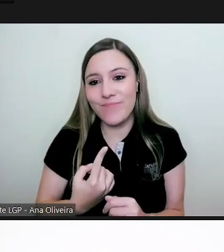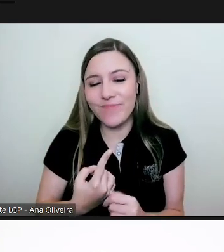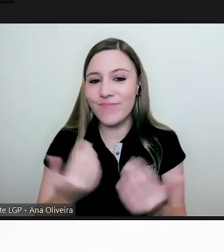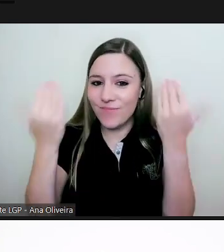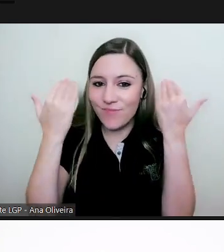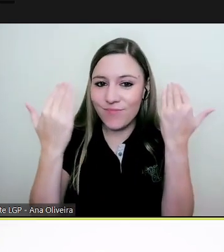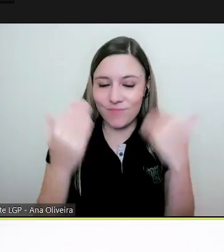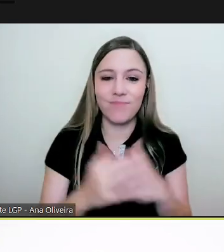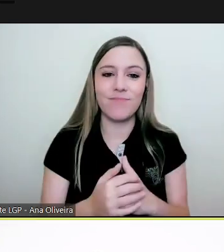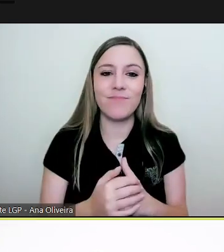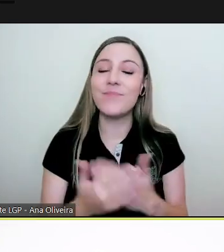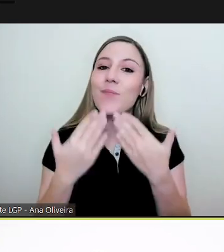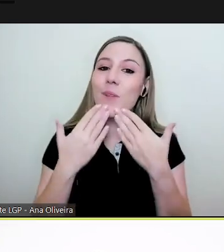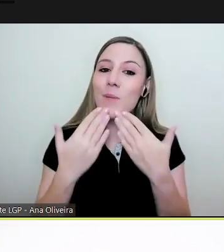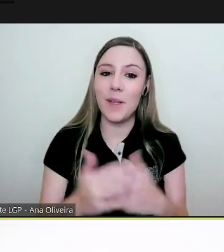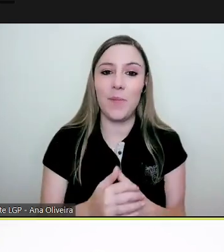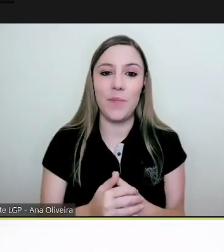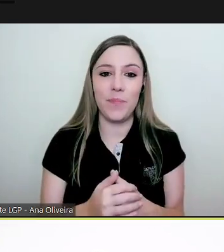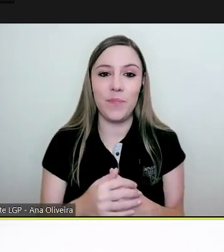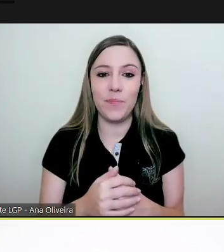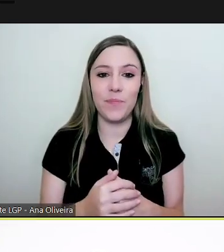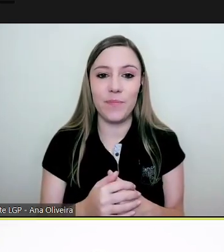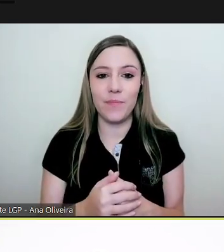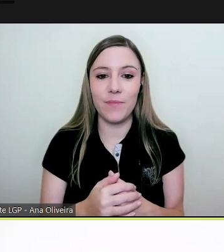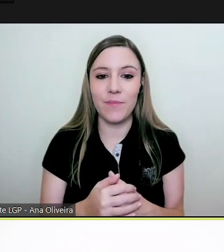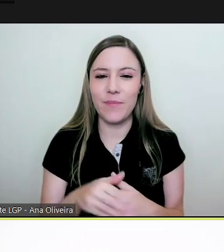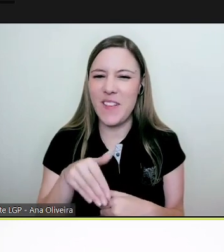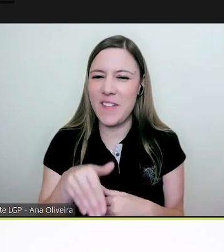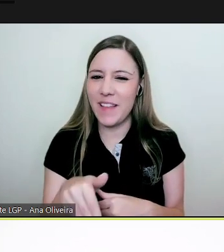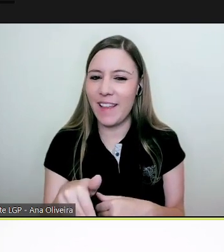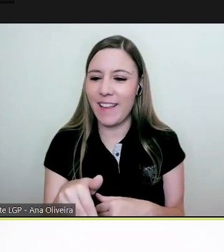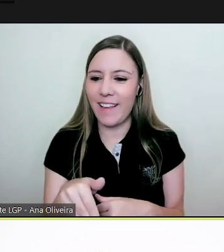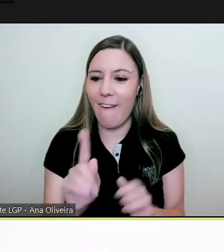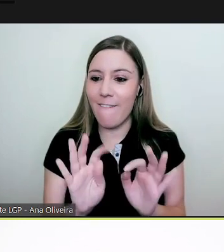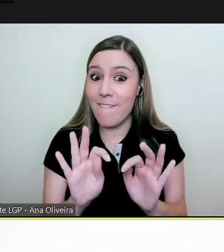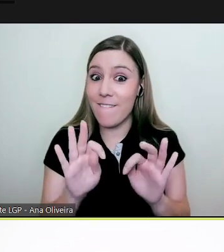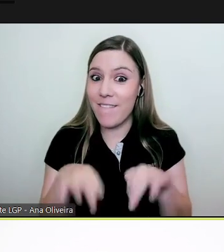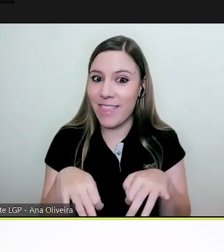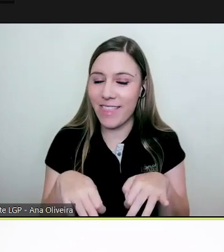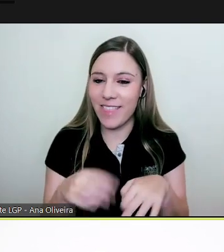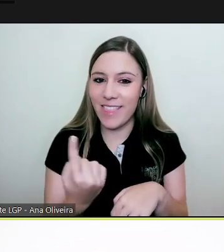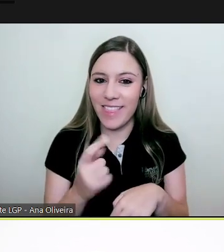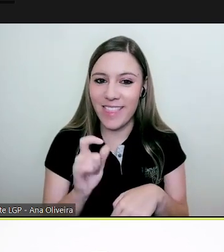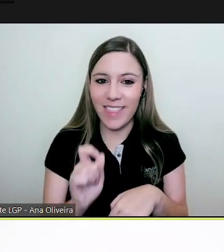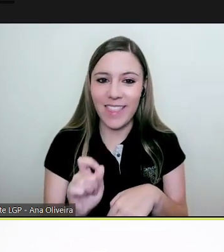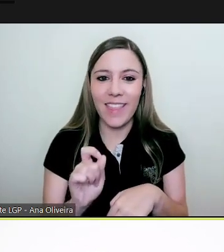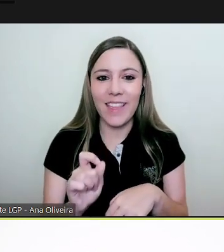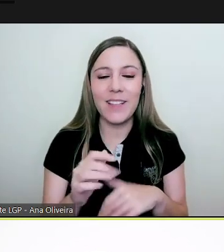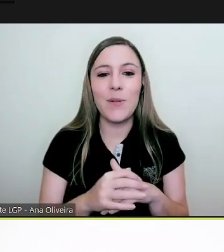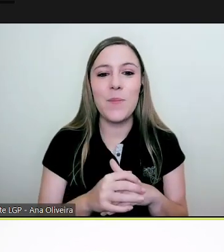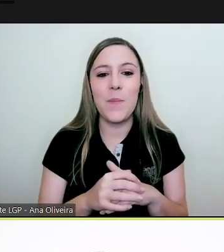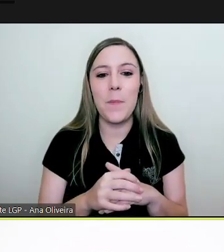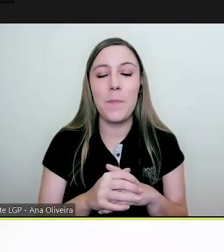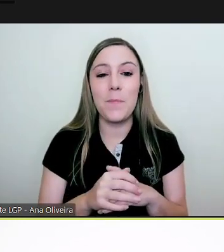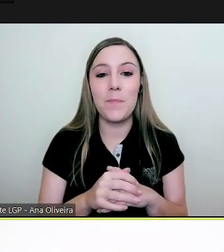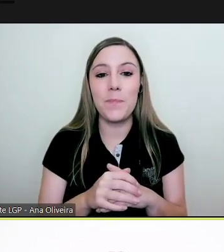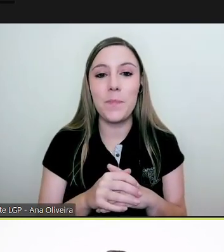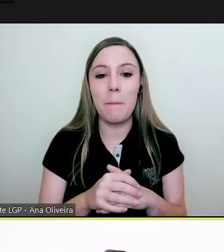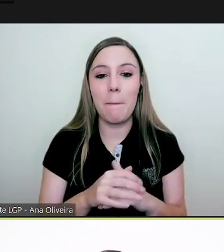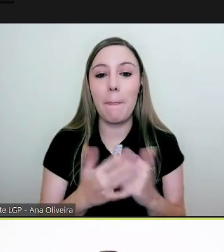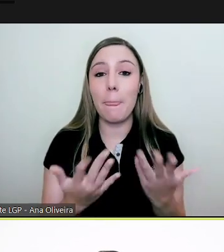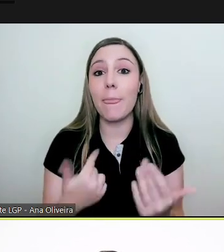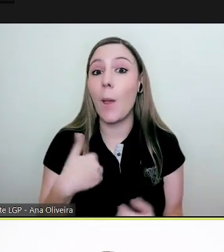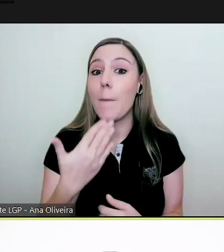dados. Obrigado. Estamos no derradeiro minuto, a deslizar ligeiramente do nosso webinar. Eu